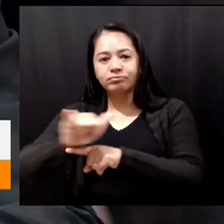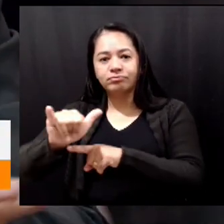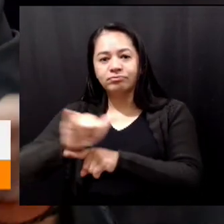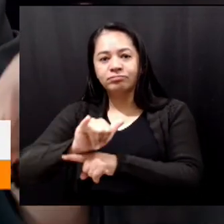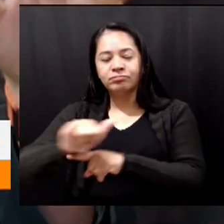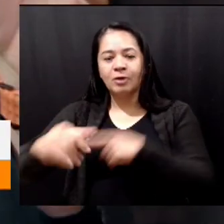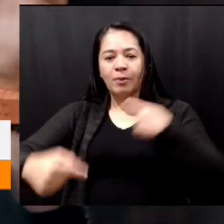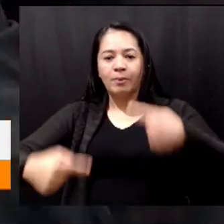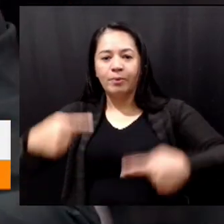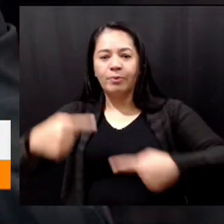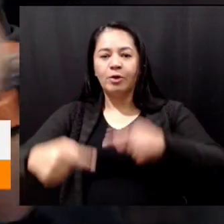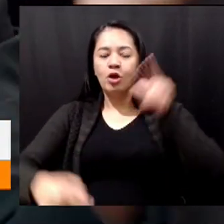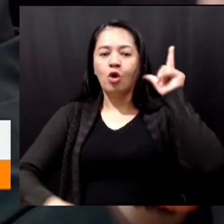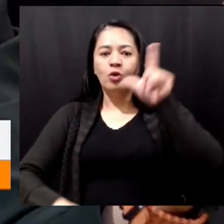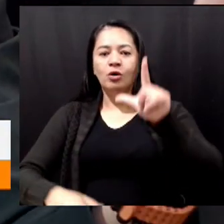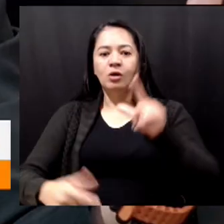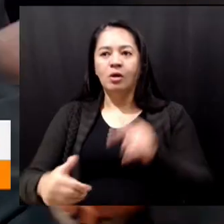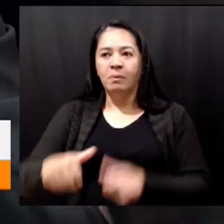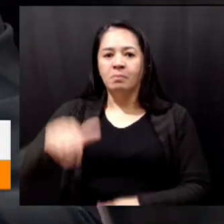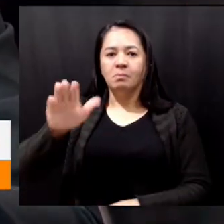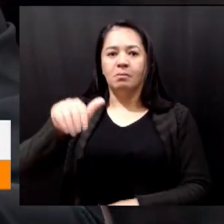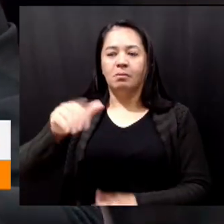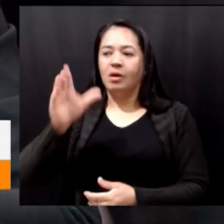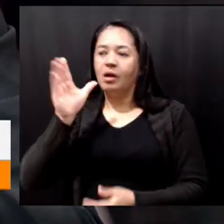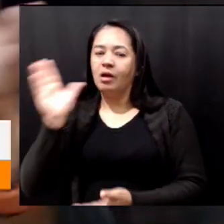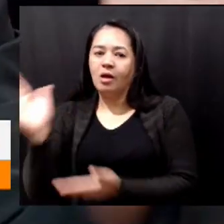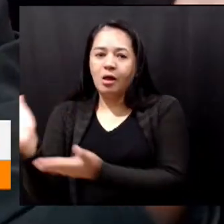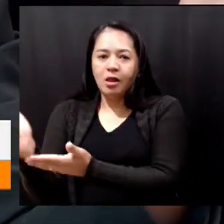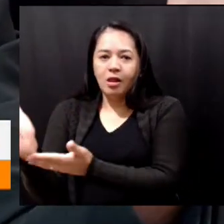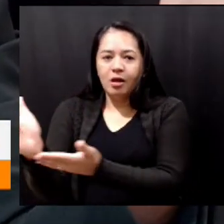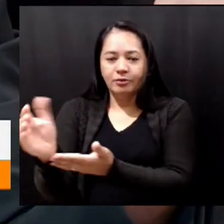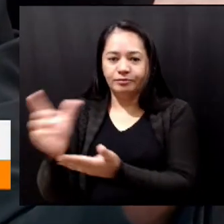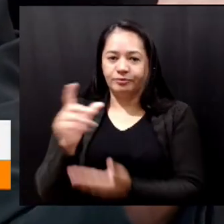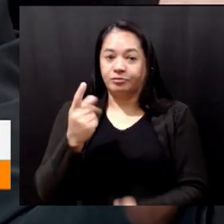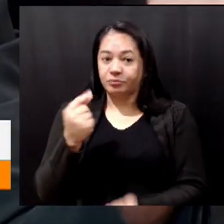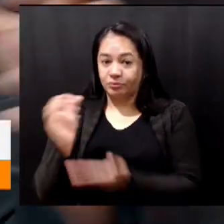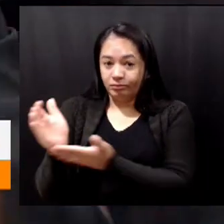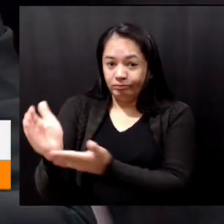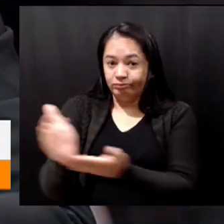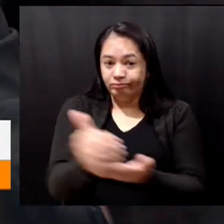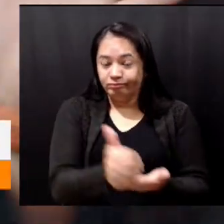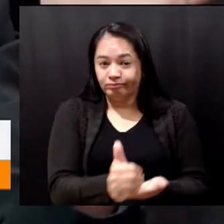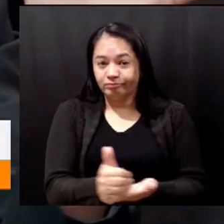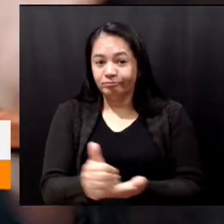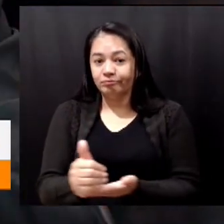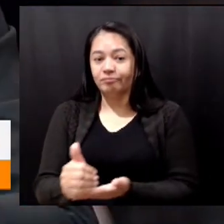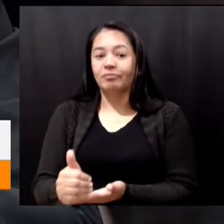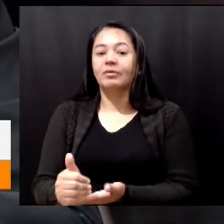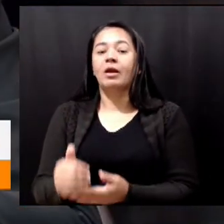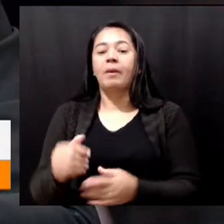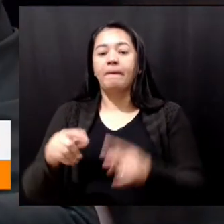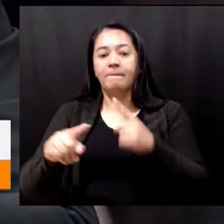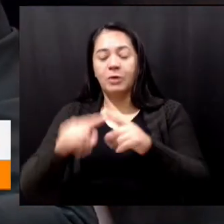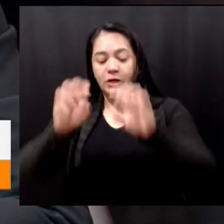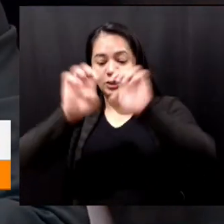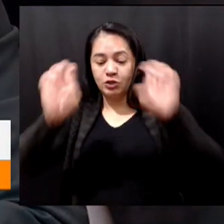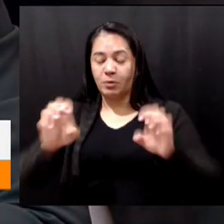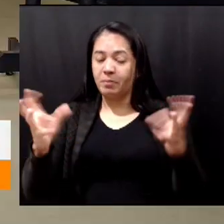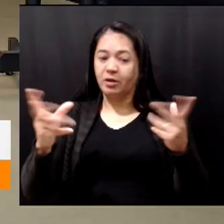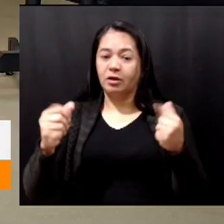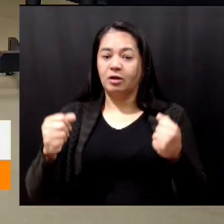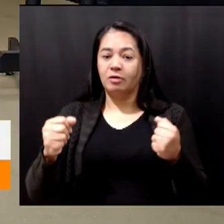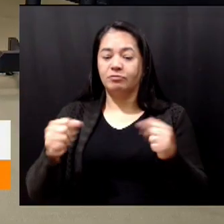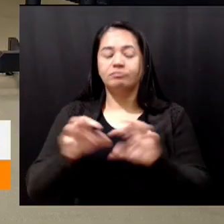mais recursos e disponibilizar essa infraestrutura incrível que a gente tem para o Brasil inteiro, né?